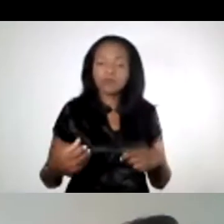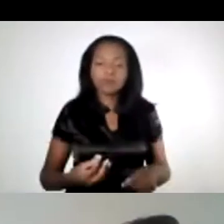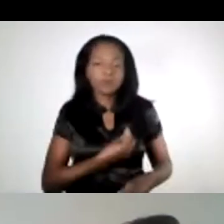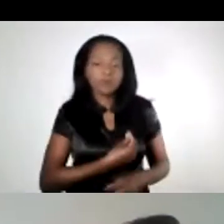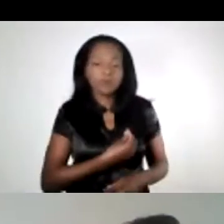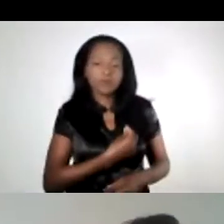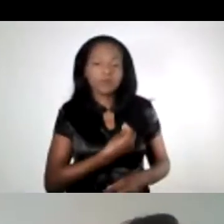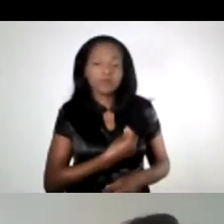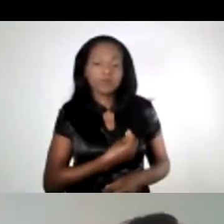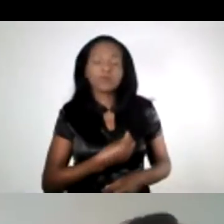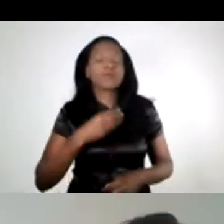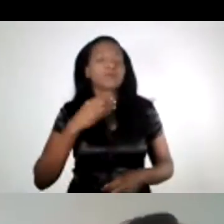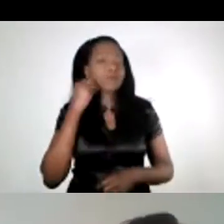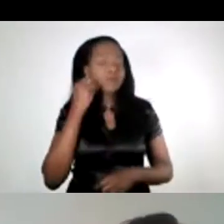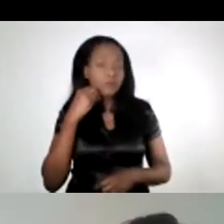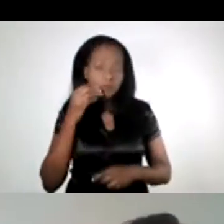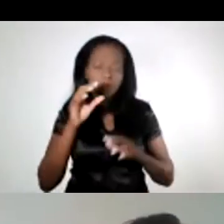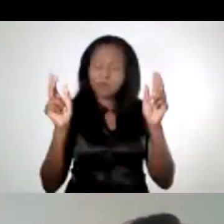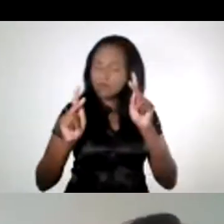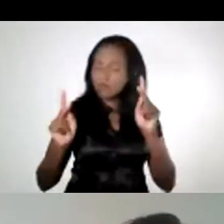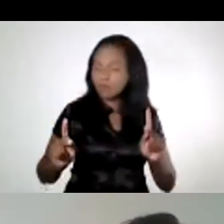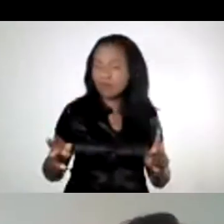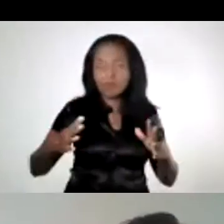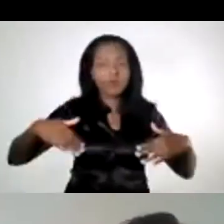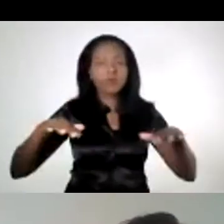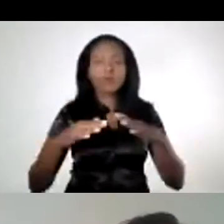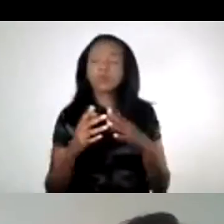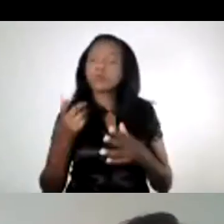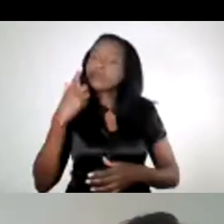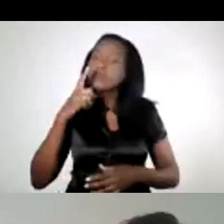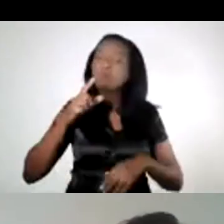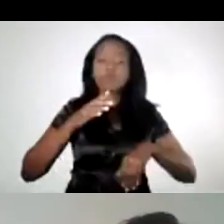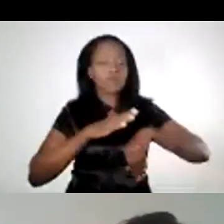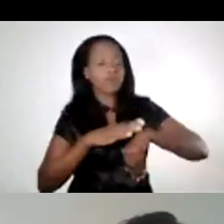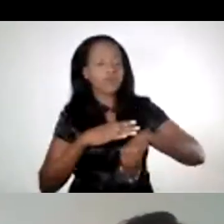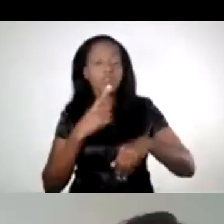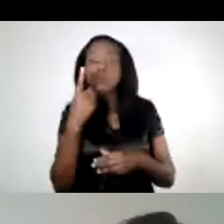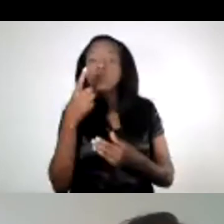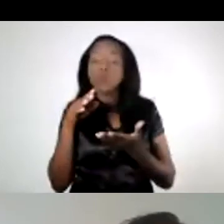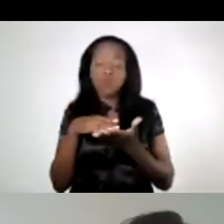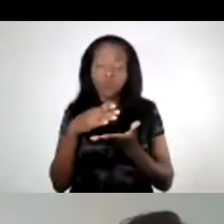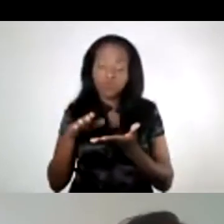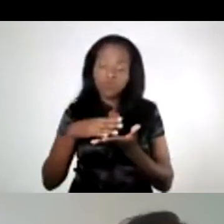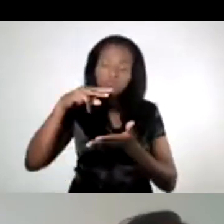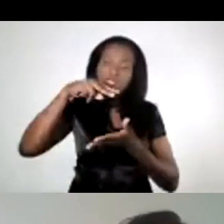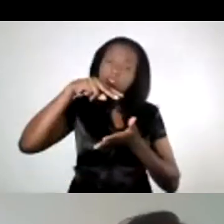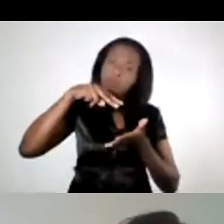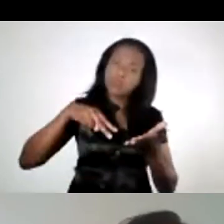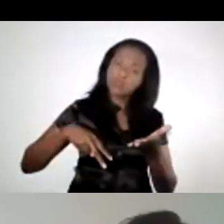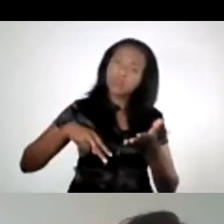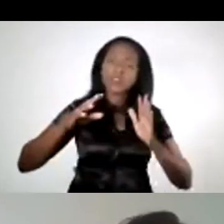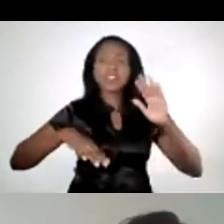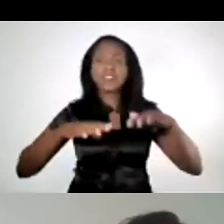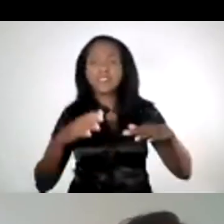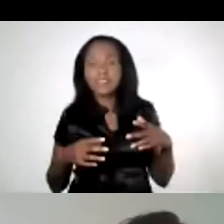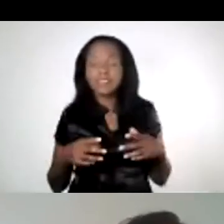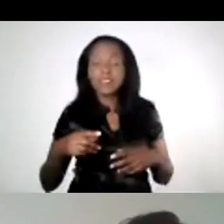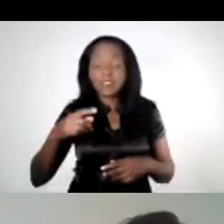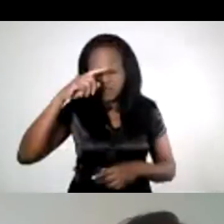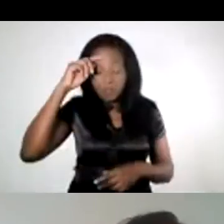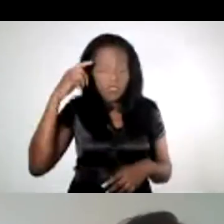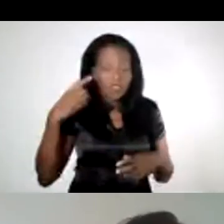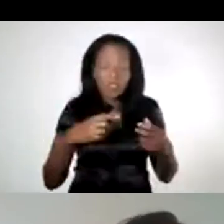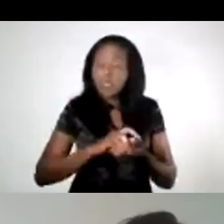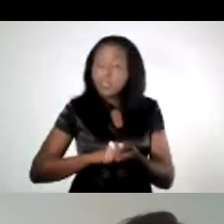em serenidade, todo mundo possa ter tempo de ler um livro, sabe? Às vezes você fica na pilha, né? Eu estou falando